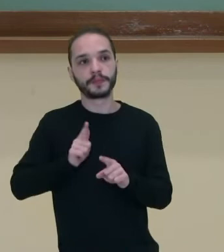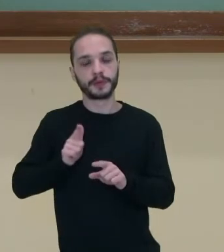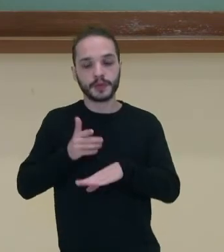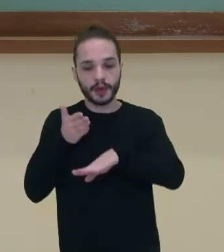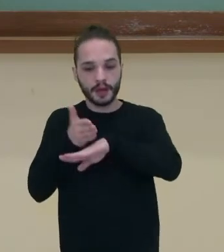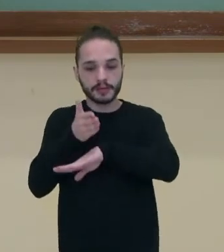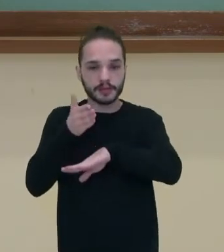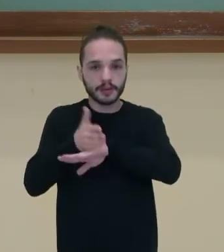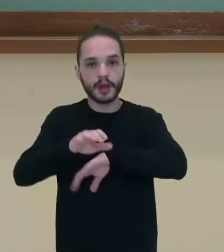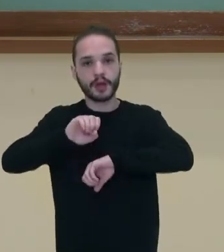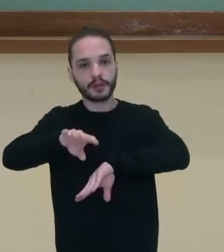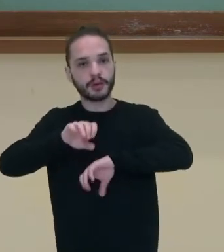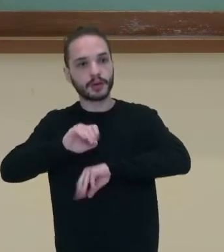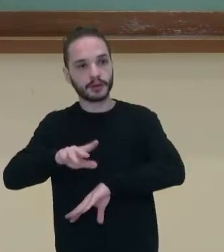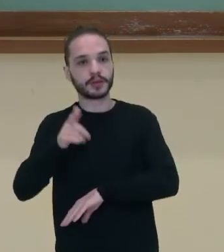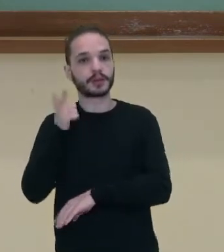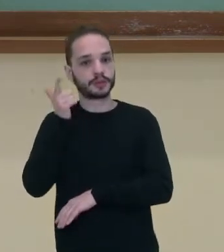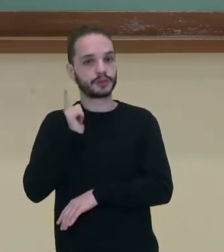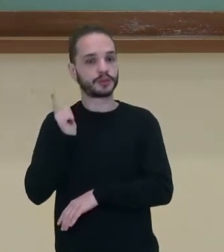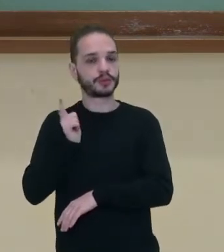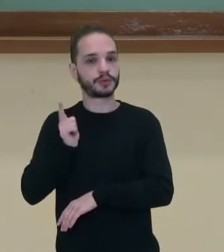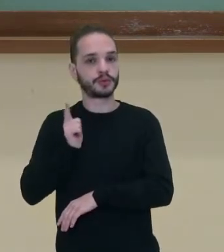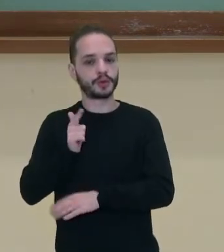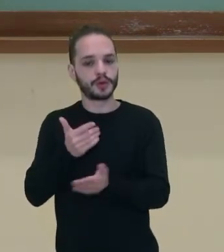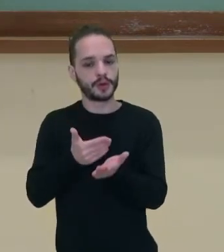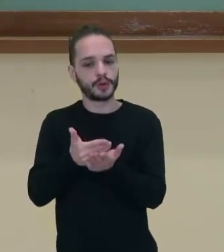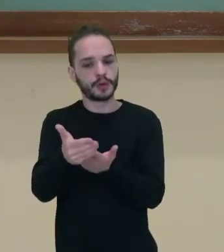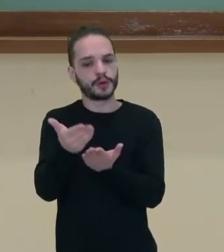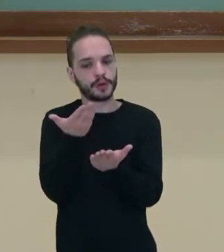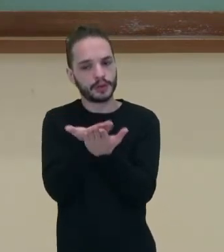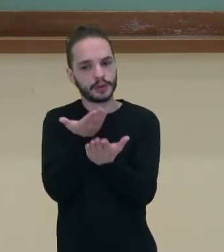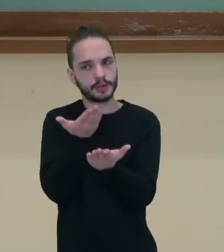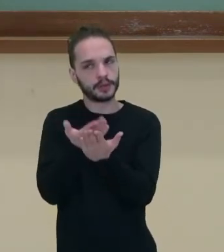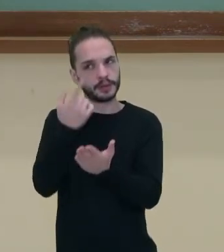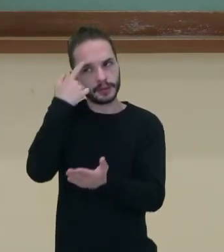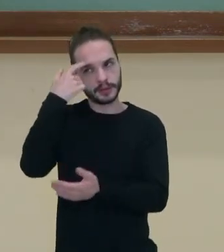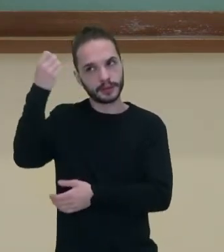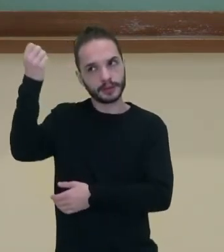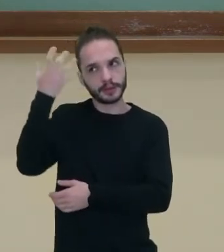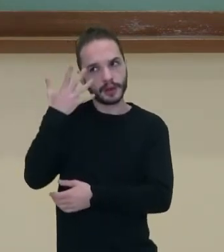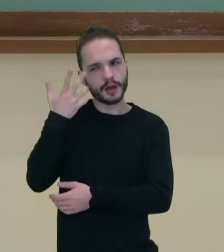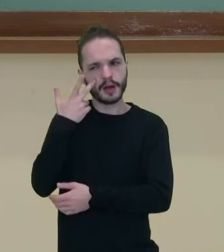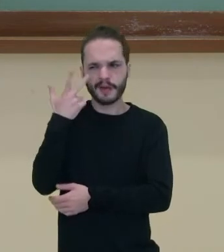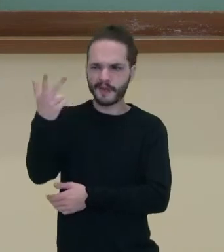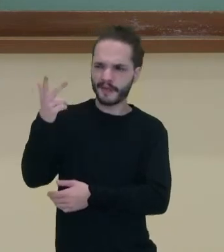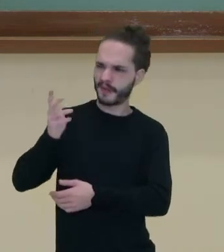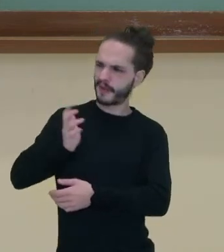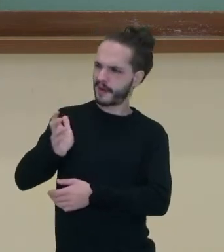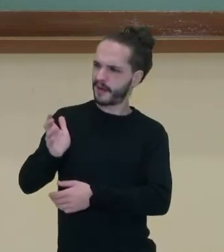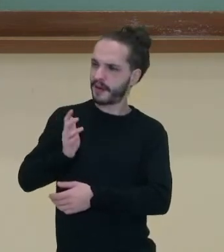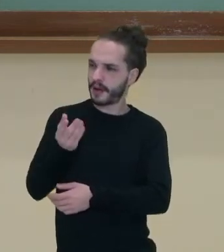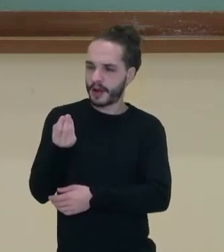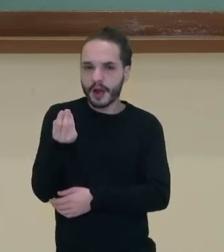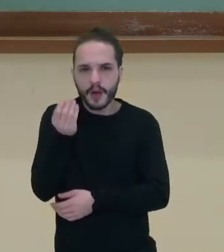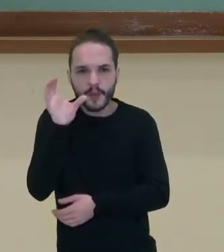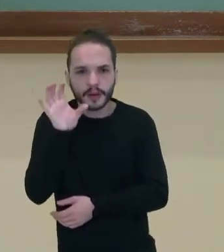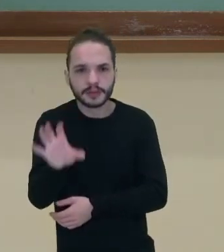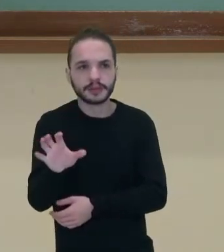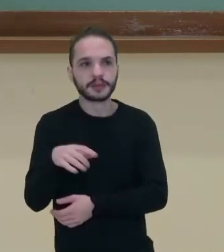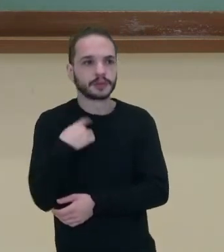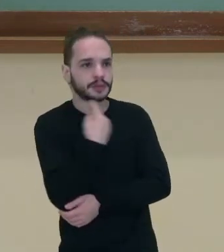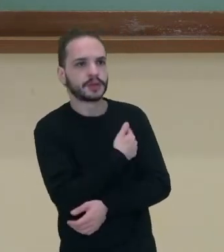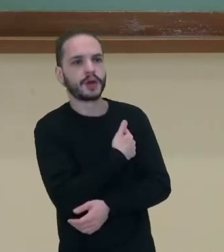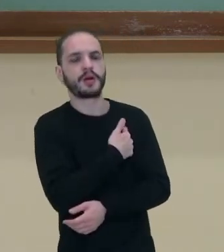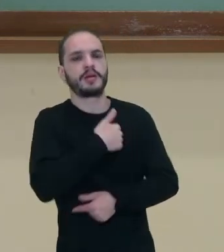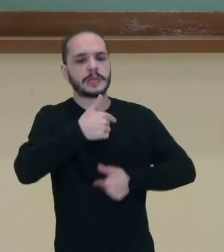à educação. E eles vão começar a estudar os iluministas e vão olhar para a nobreza e vão falar, caramba, enquanto a gente